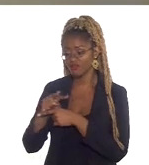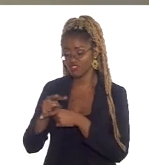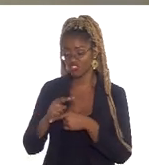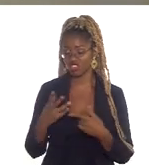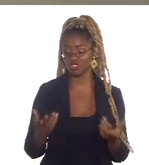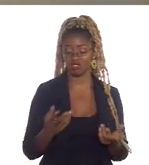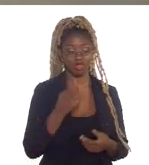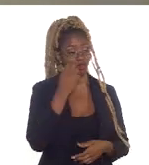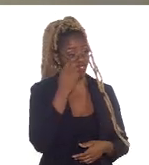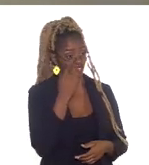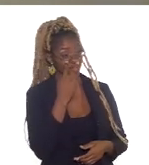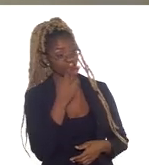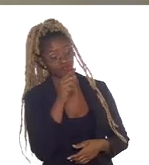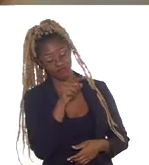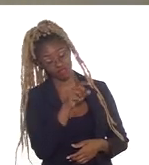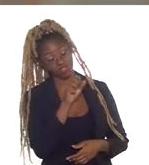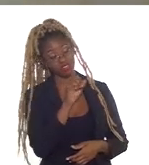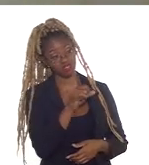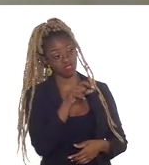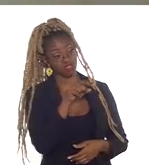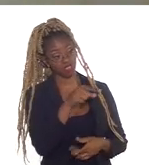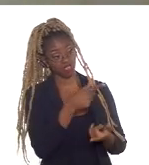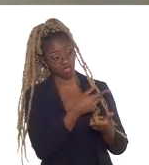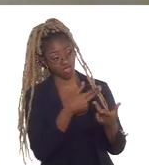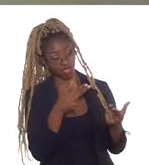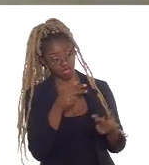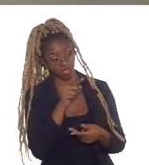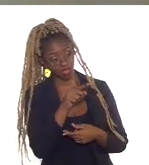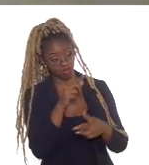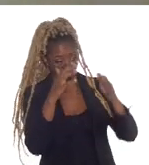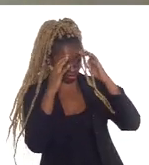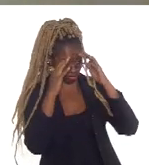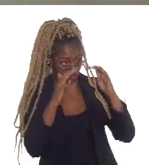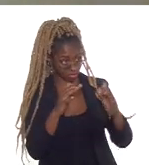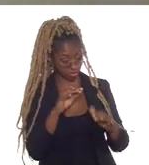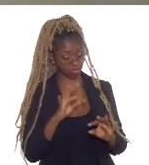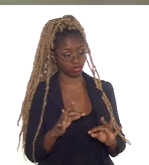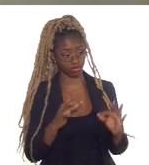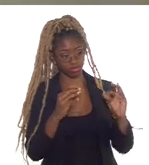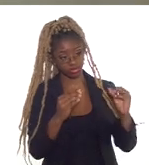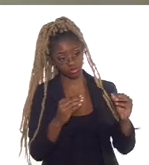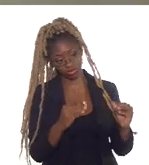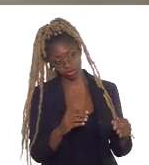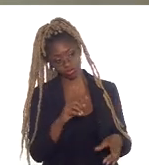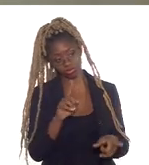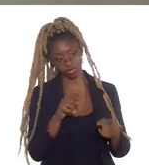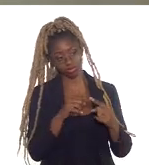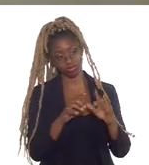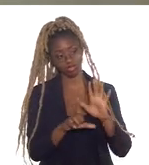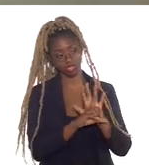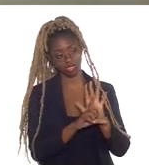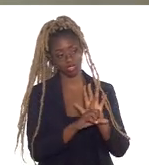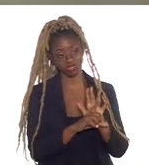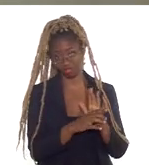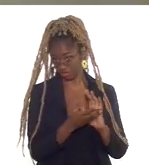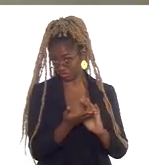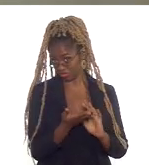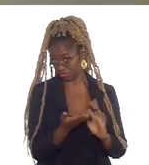Ver se aquele objeto cumpriu todos os dispositivos legais. A meta é